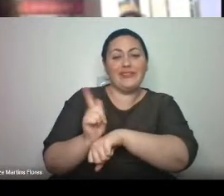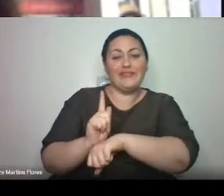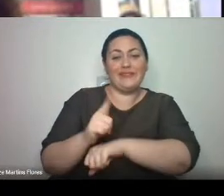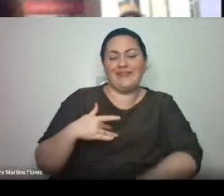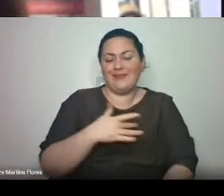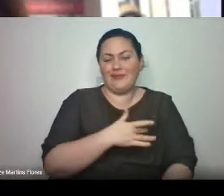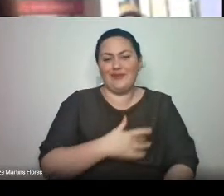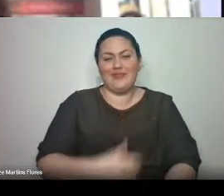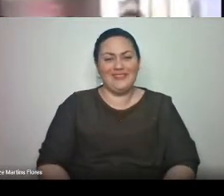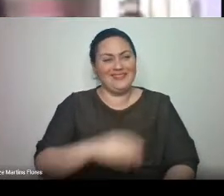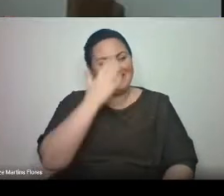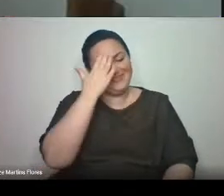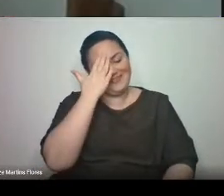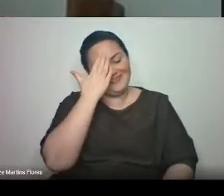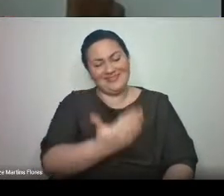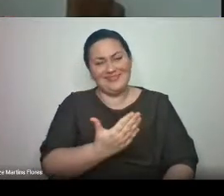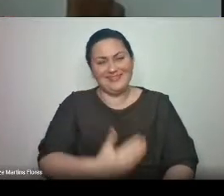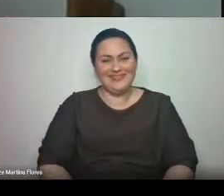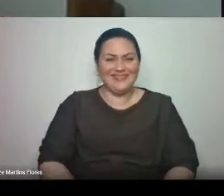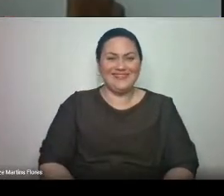saúde. Muito obrigado.